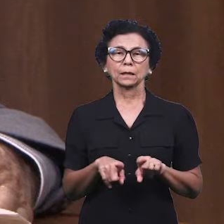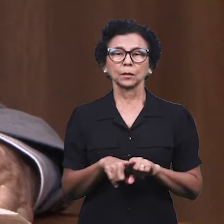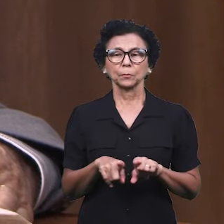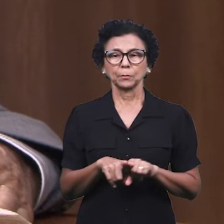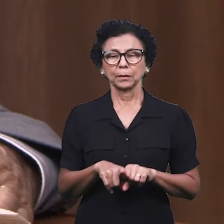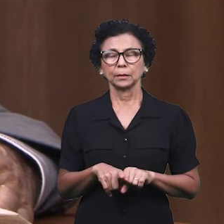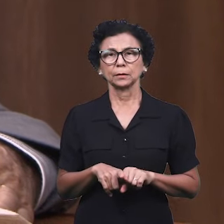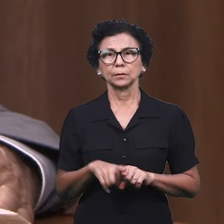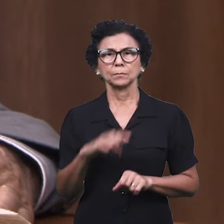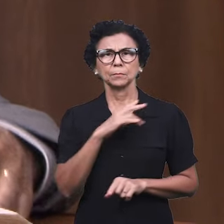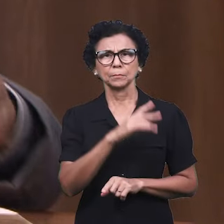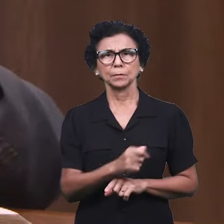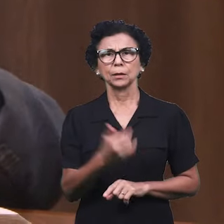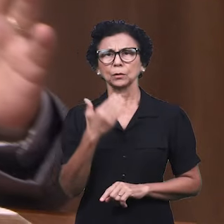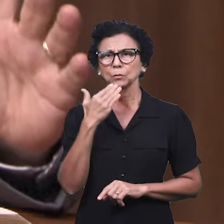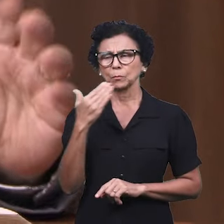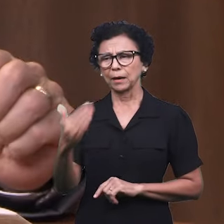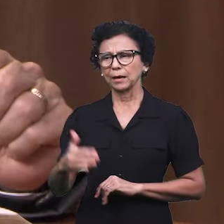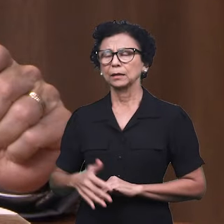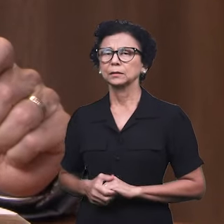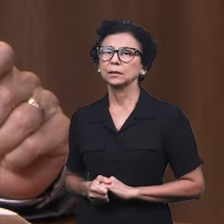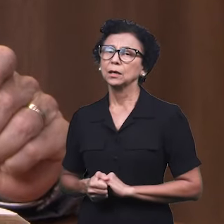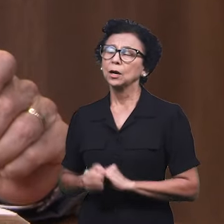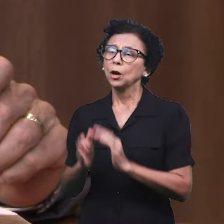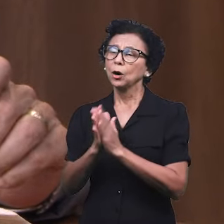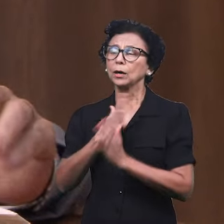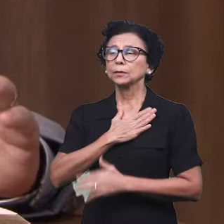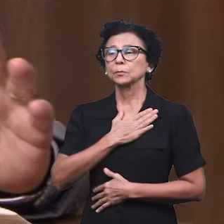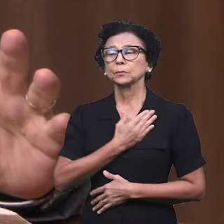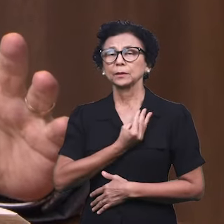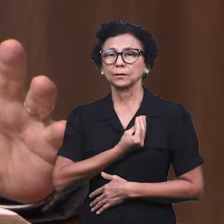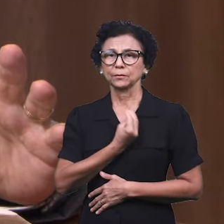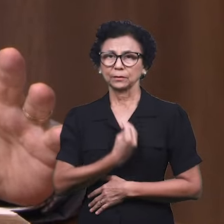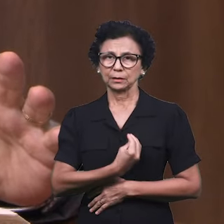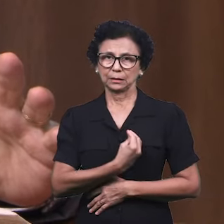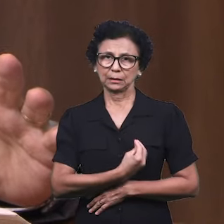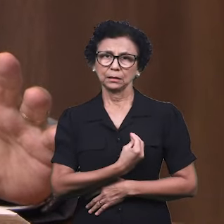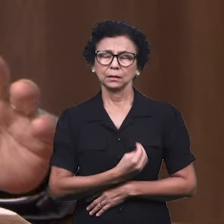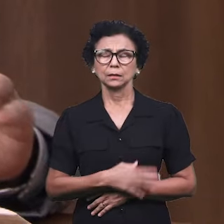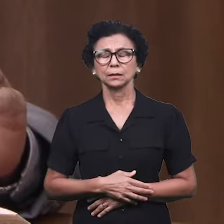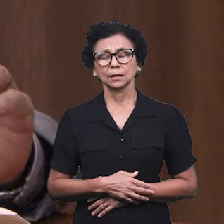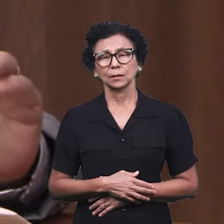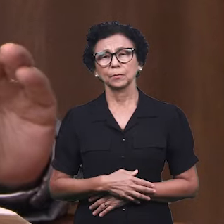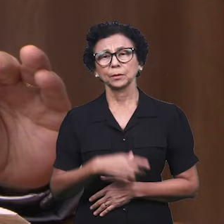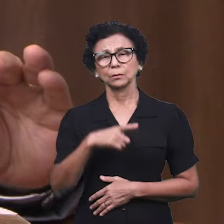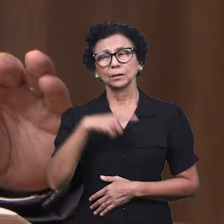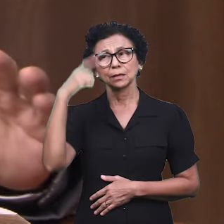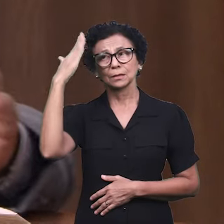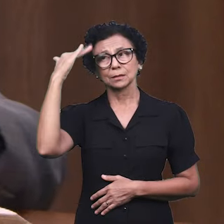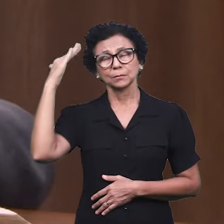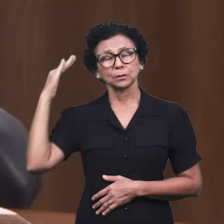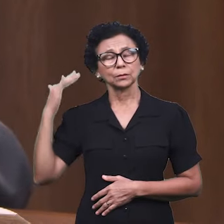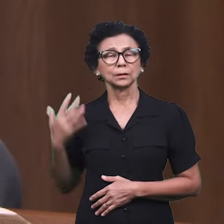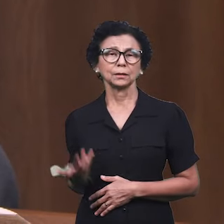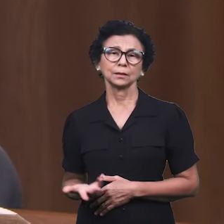que ore por ele para abrir a porta da palavra, para andar com sabedoria e remir o